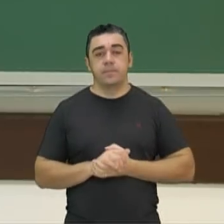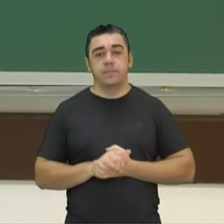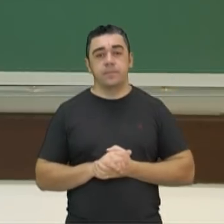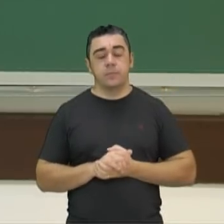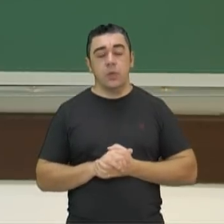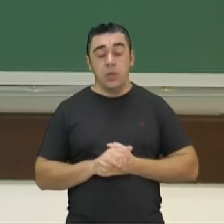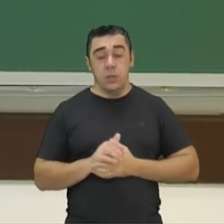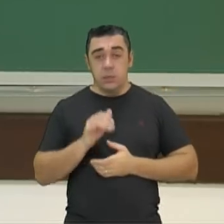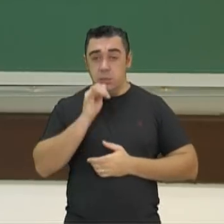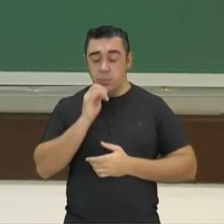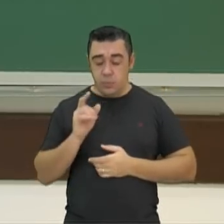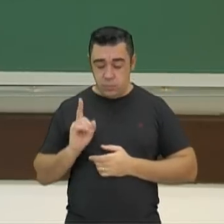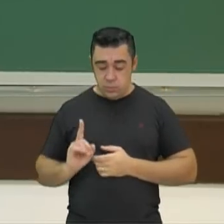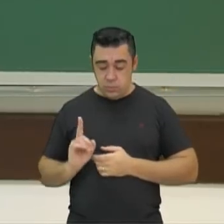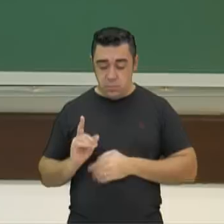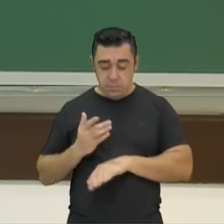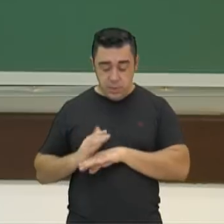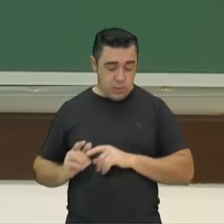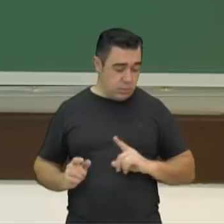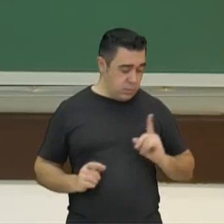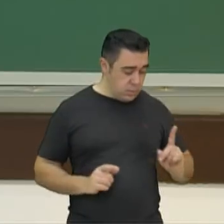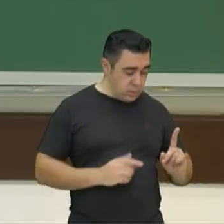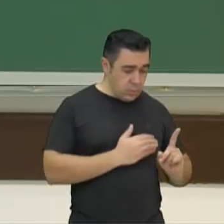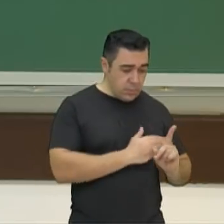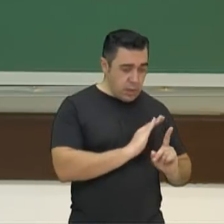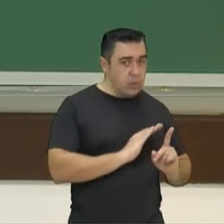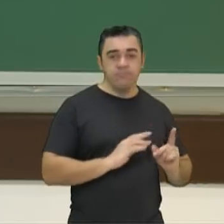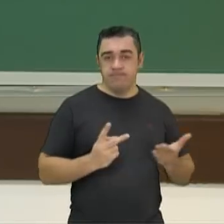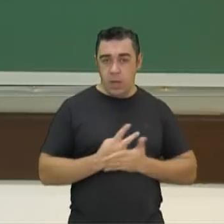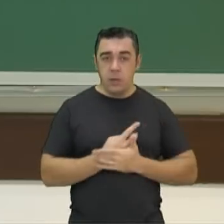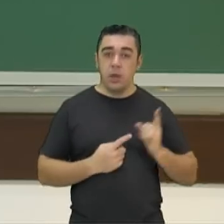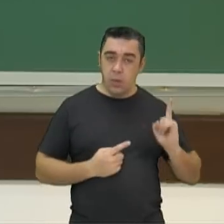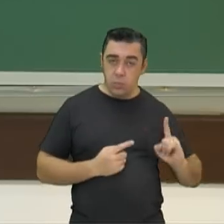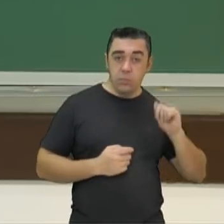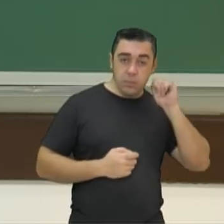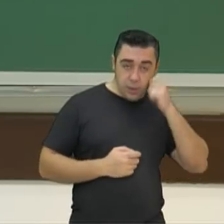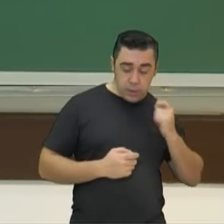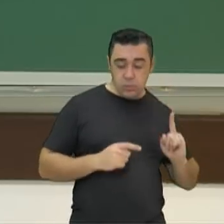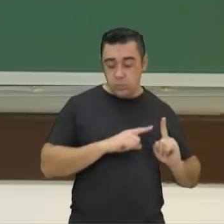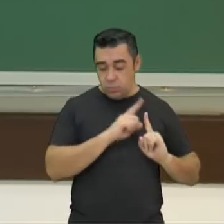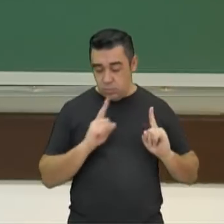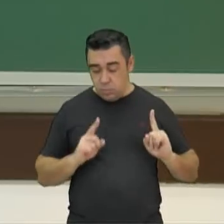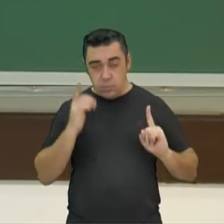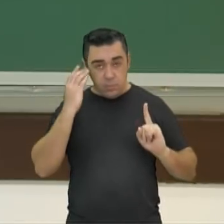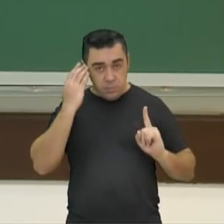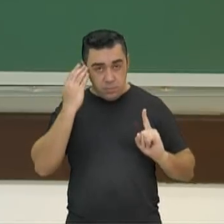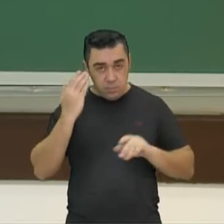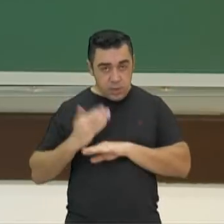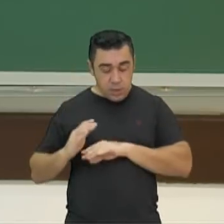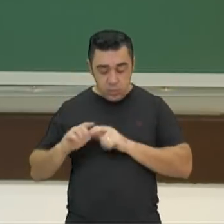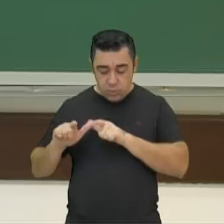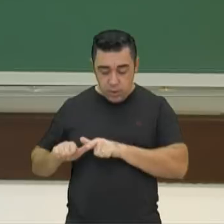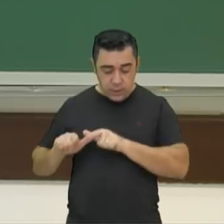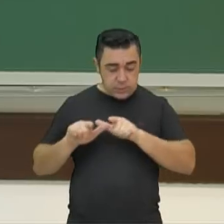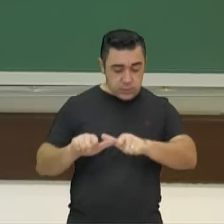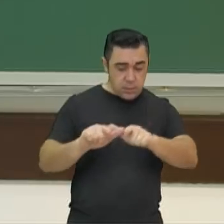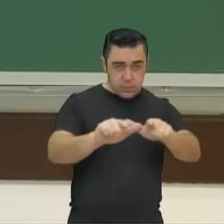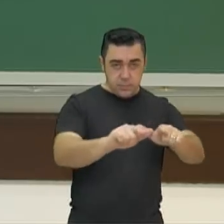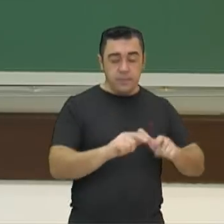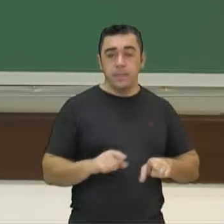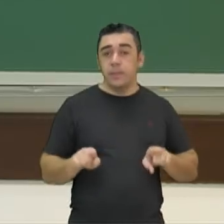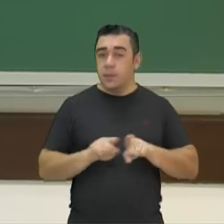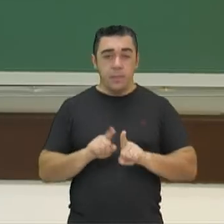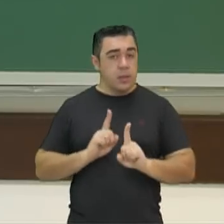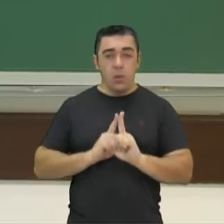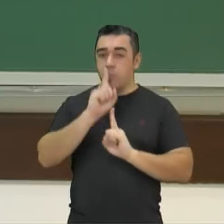Se os dois estiverem na mesma cor, está errado. Então, cuidado para não se perder nessa posição. Ele também não pula por